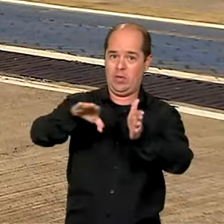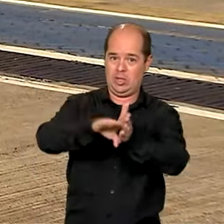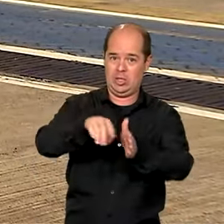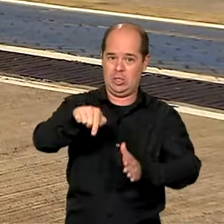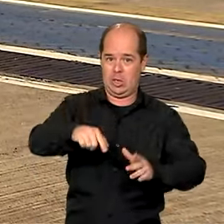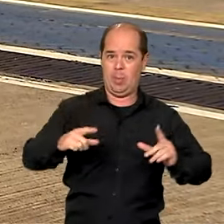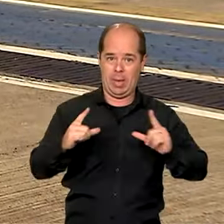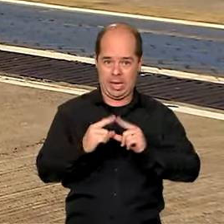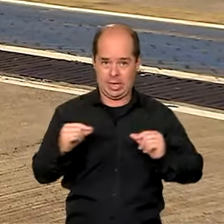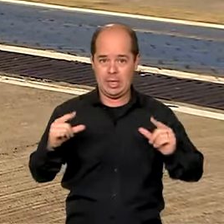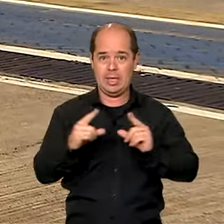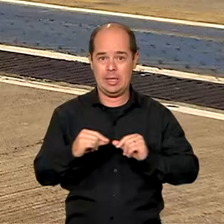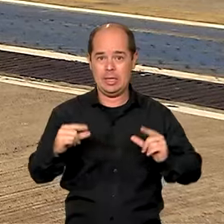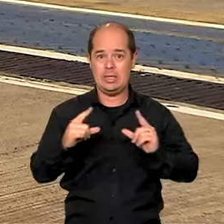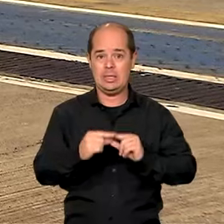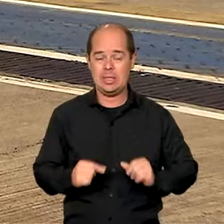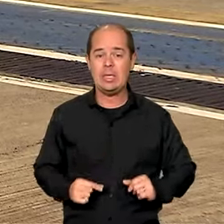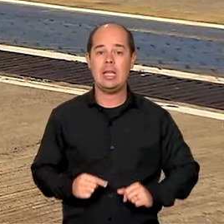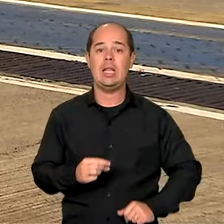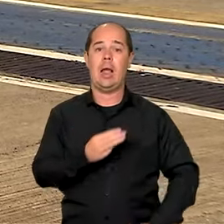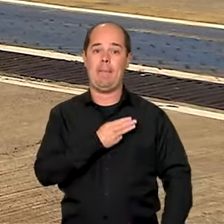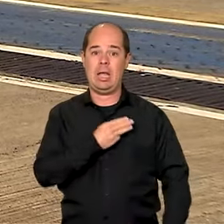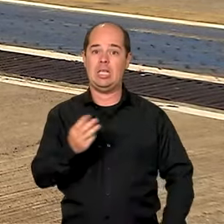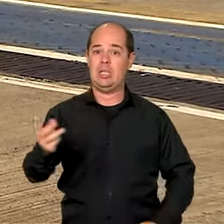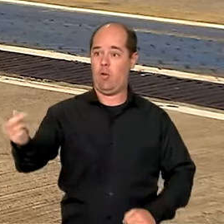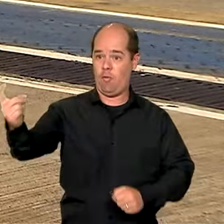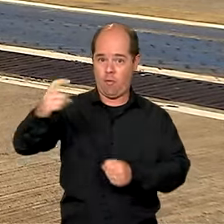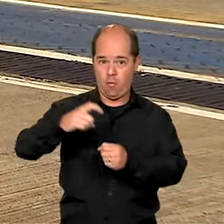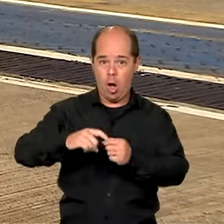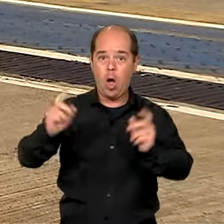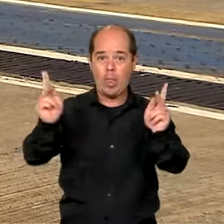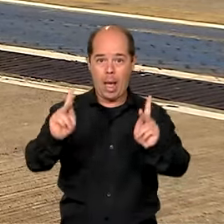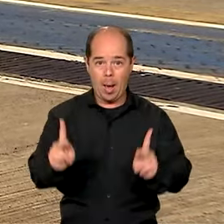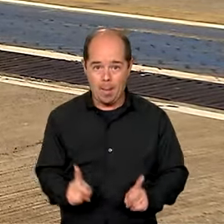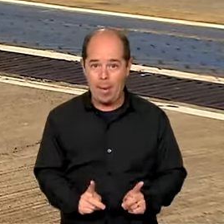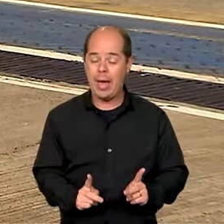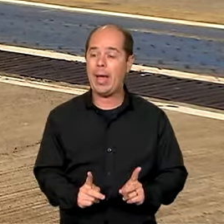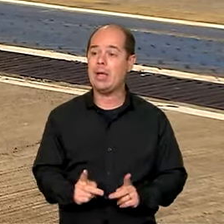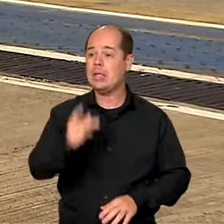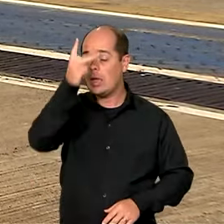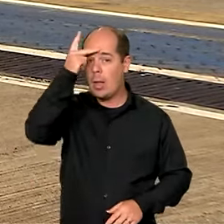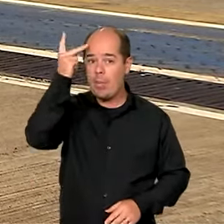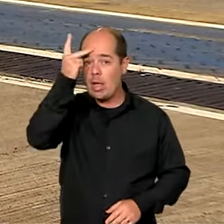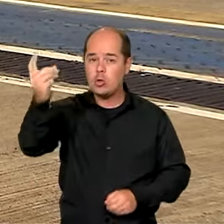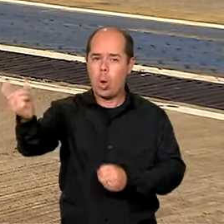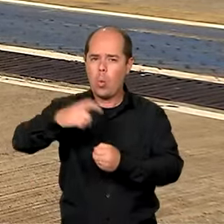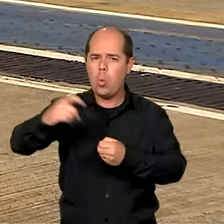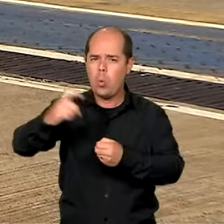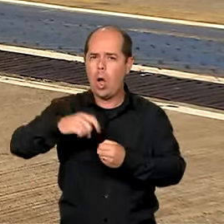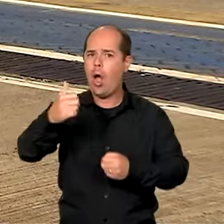Brasília, a operação Voltando em Paz do governo federal já trouxe de volta ao Brasil em segurança